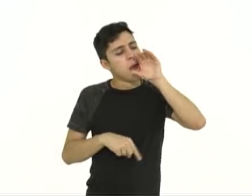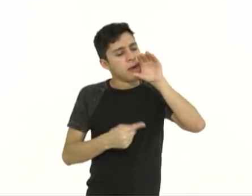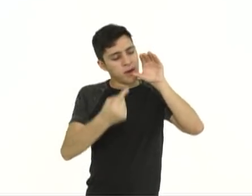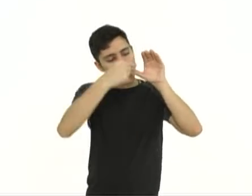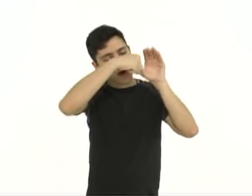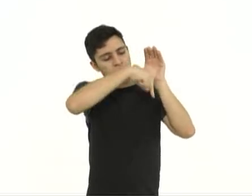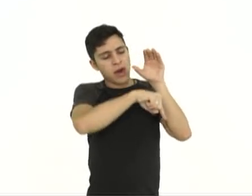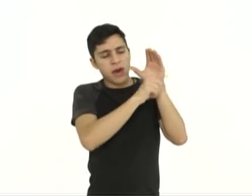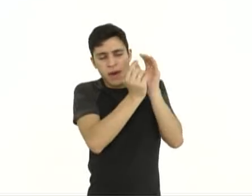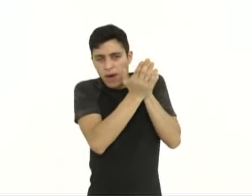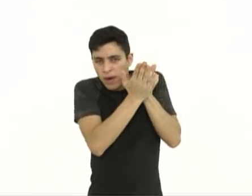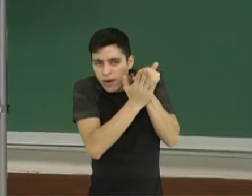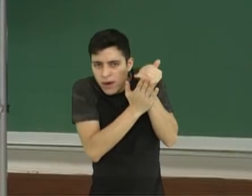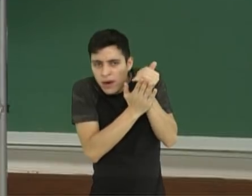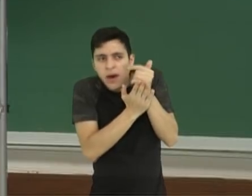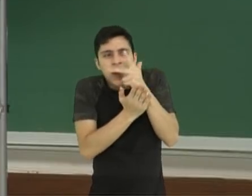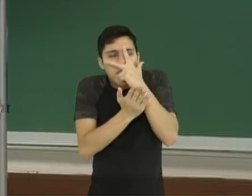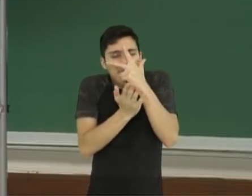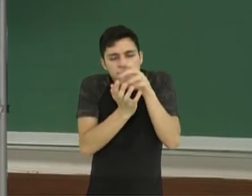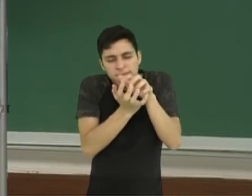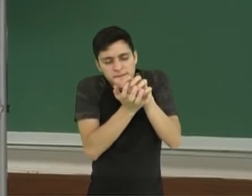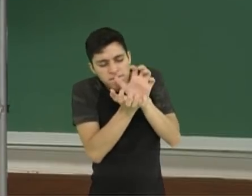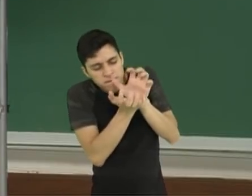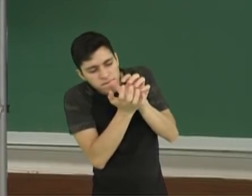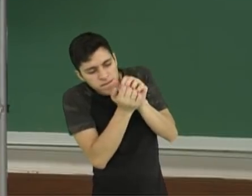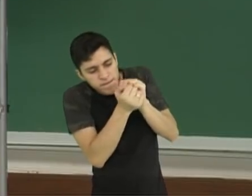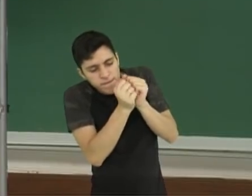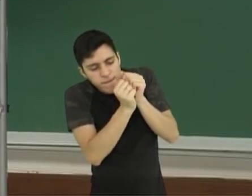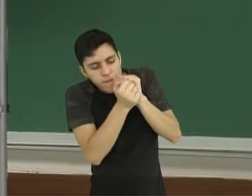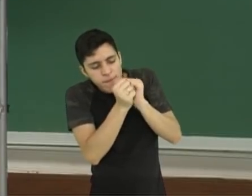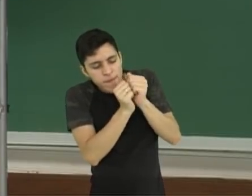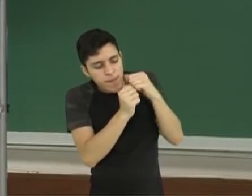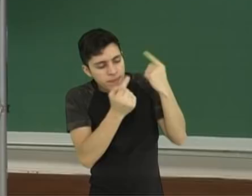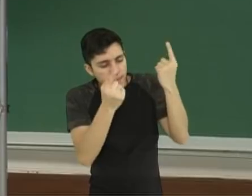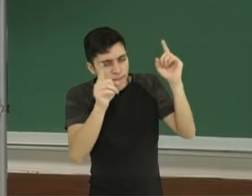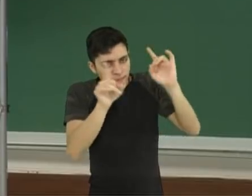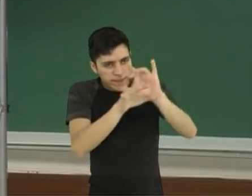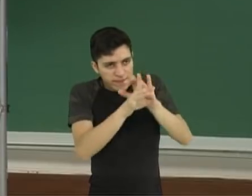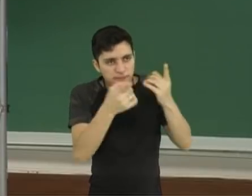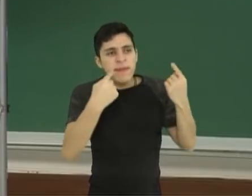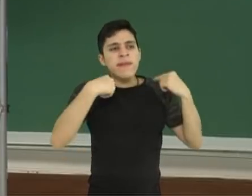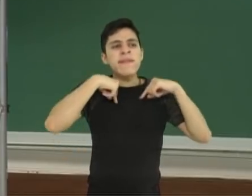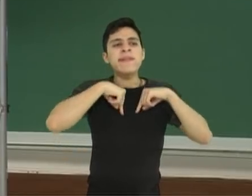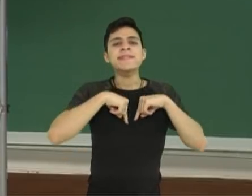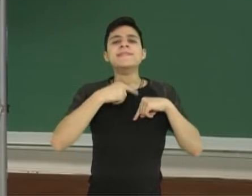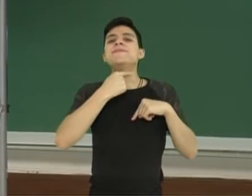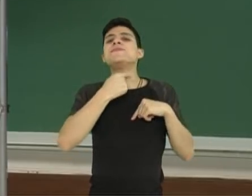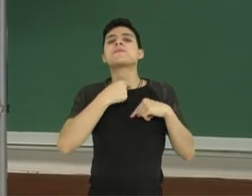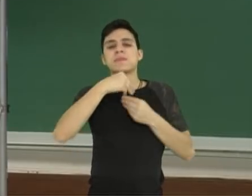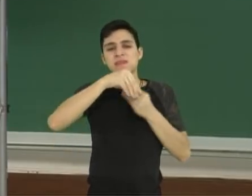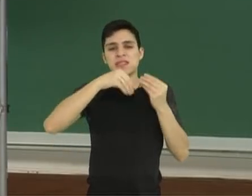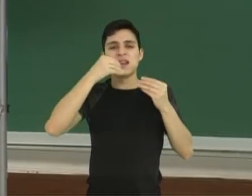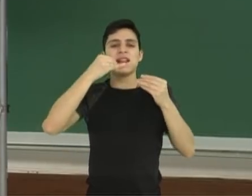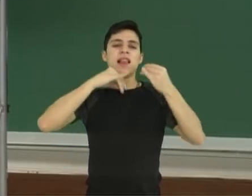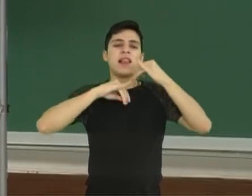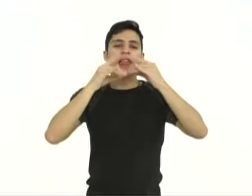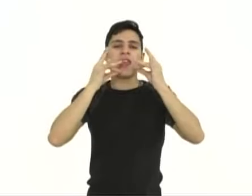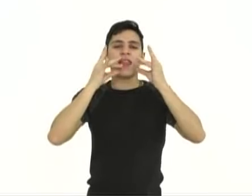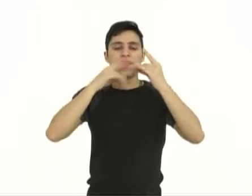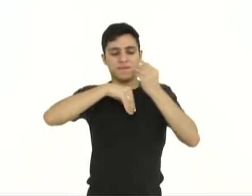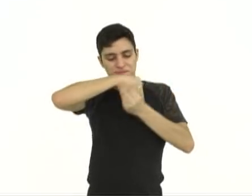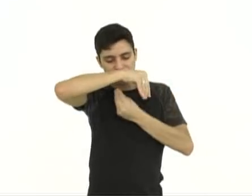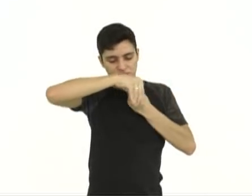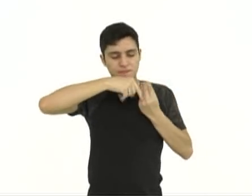a digestão mecânica com os dentes mordendo e a digestão química com a saliva.